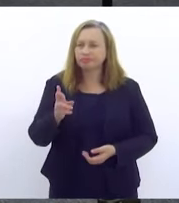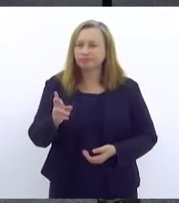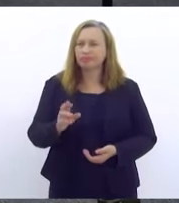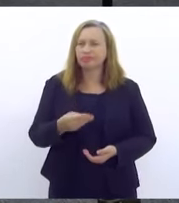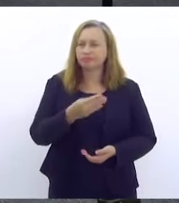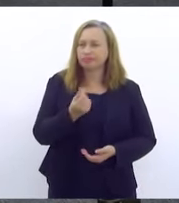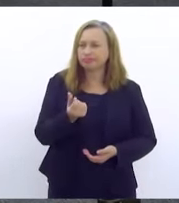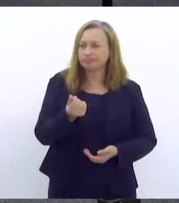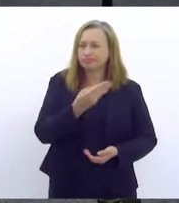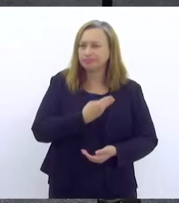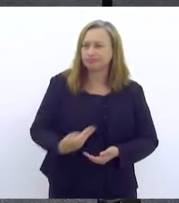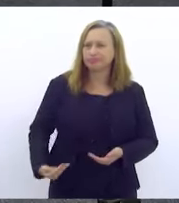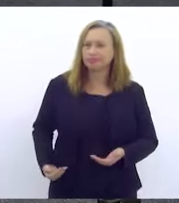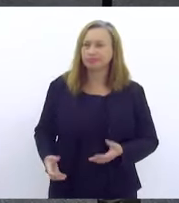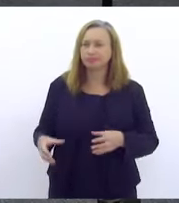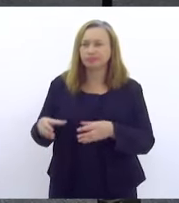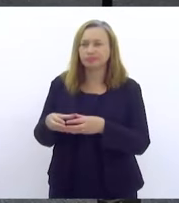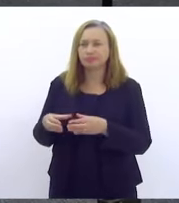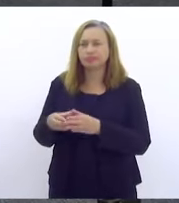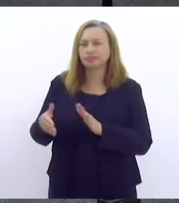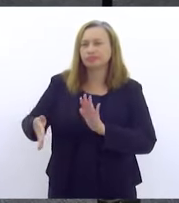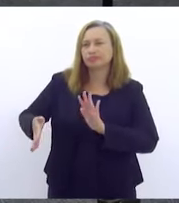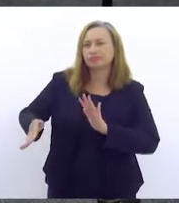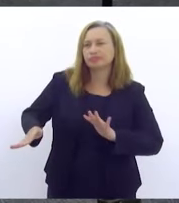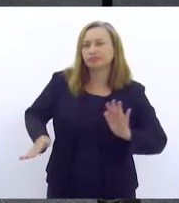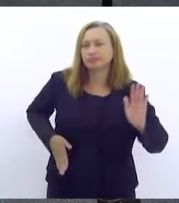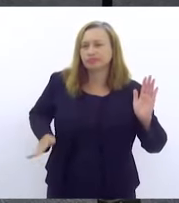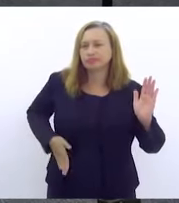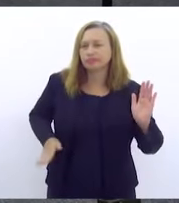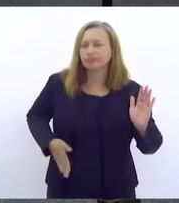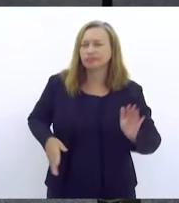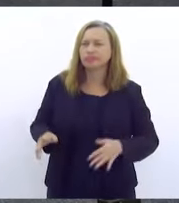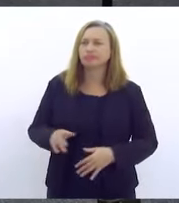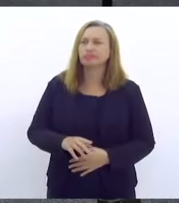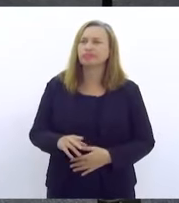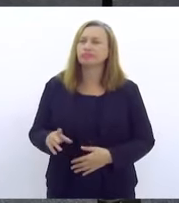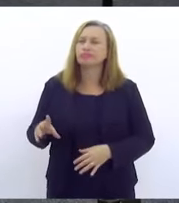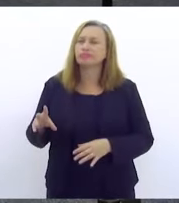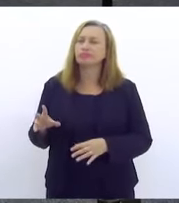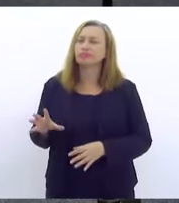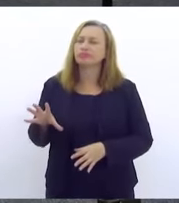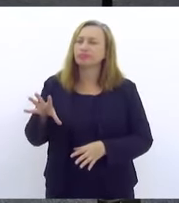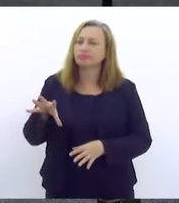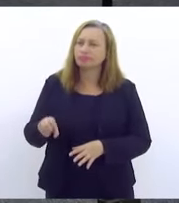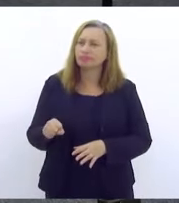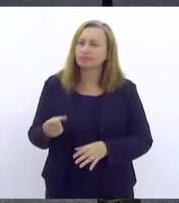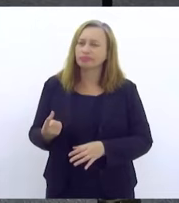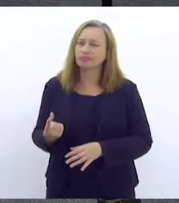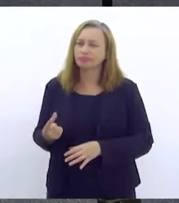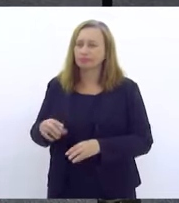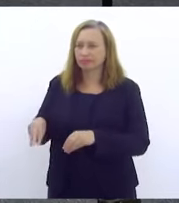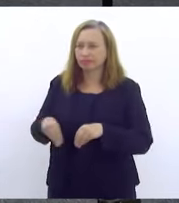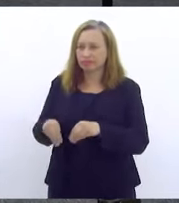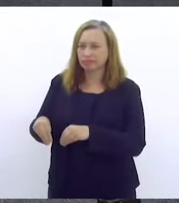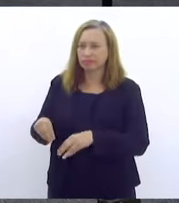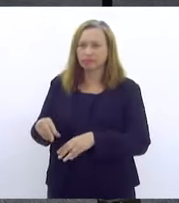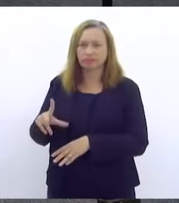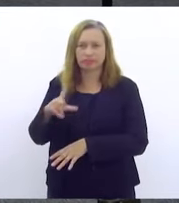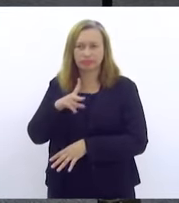públicos a esse grupo de bandidos que adoram se apropriar de terra e propriedades